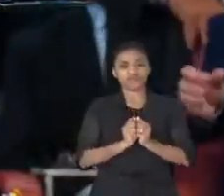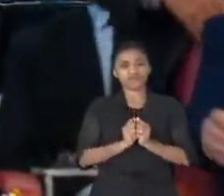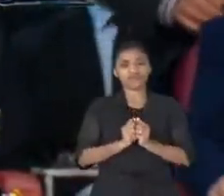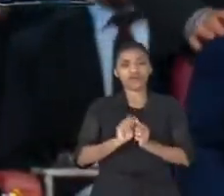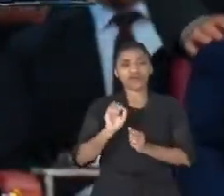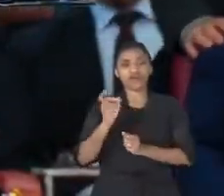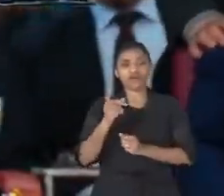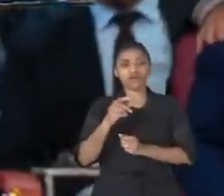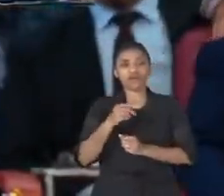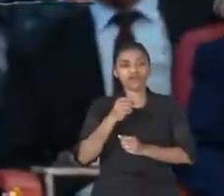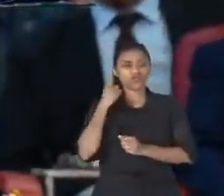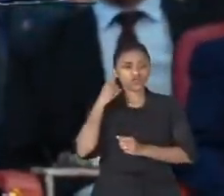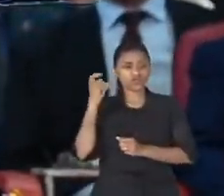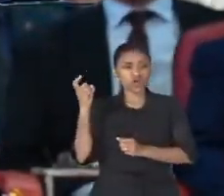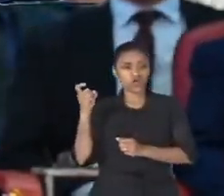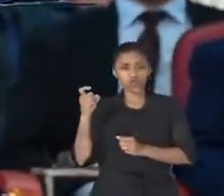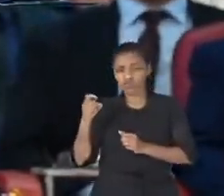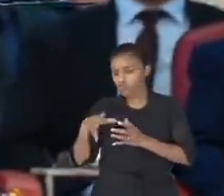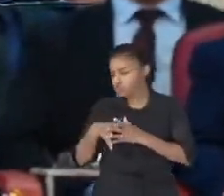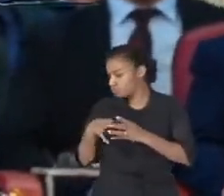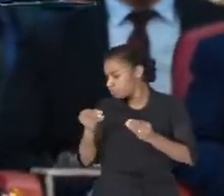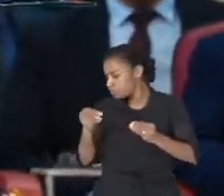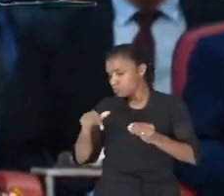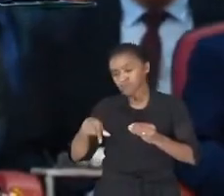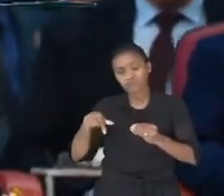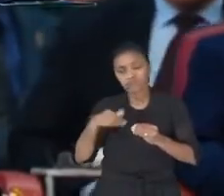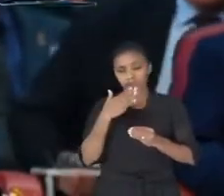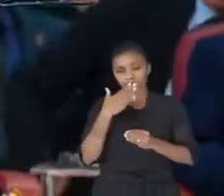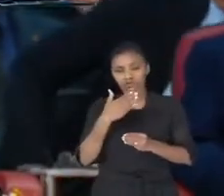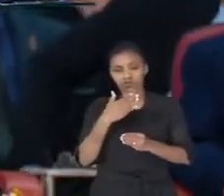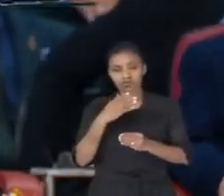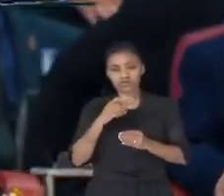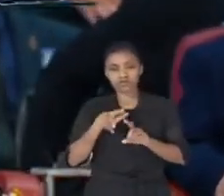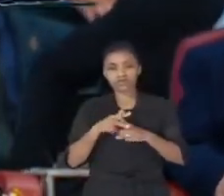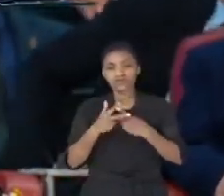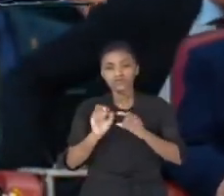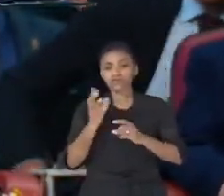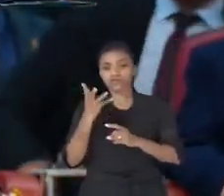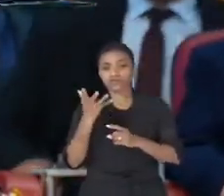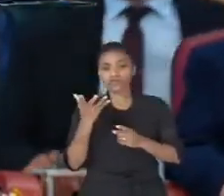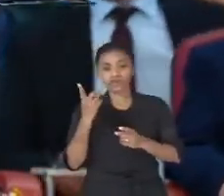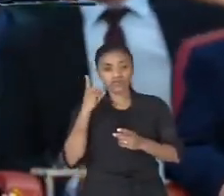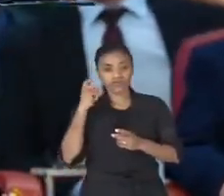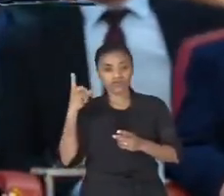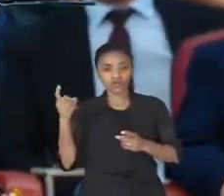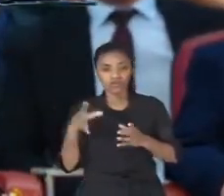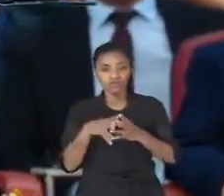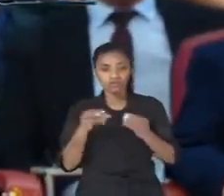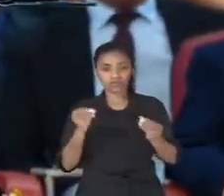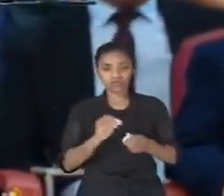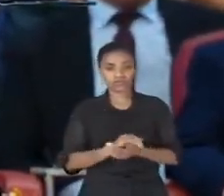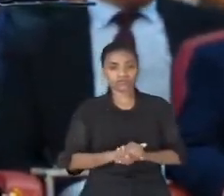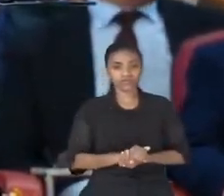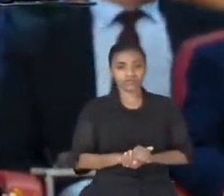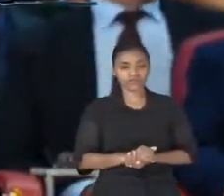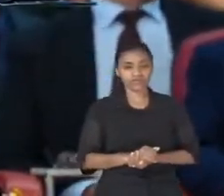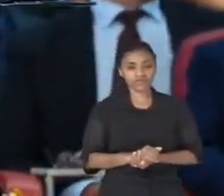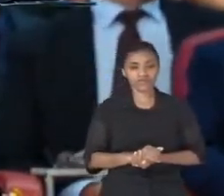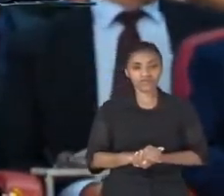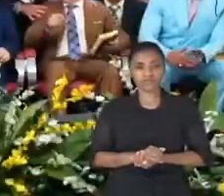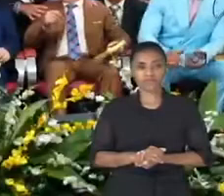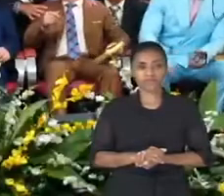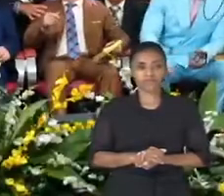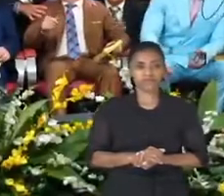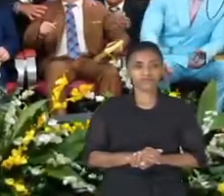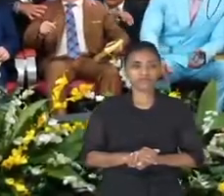Aconteceu alguma coisa no som que sumiu o retorno aqui. Logo na oração inicial sumiu o retorno aqui. Devolve ele para